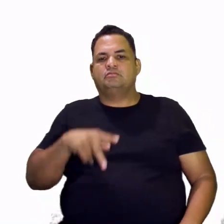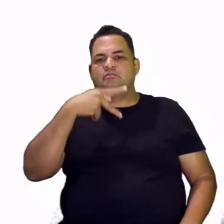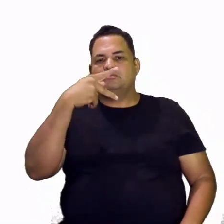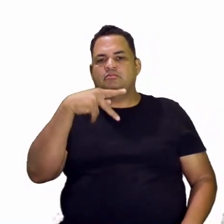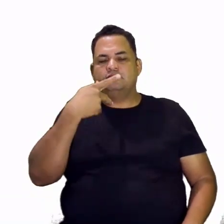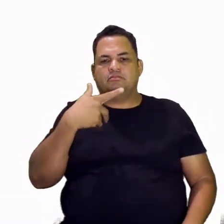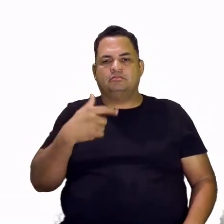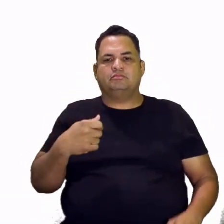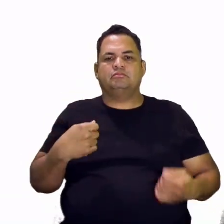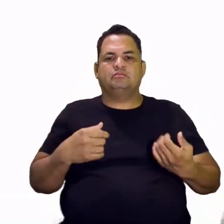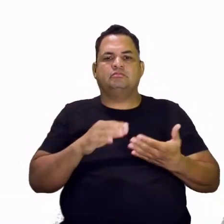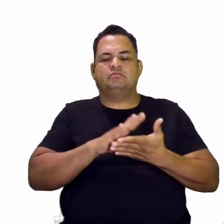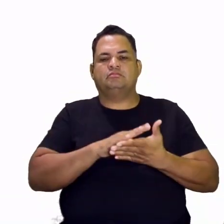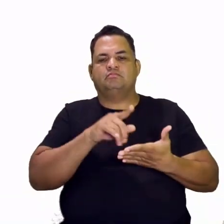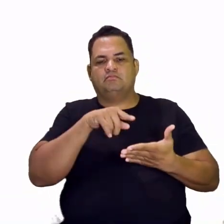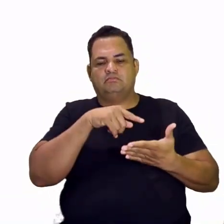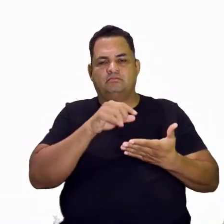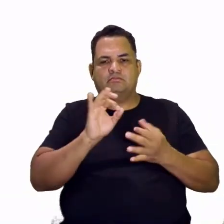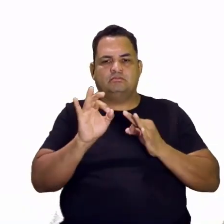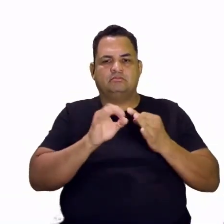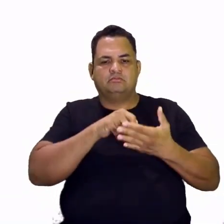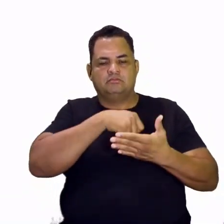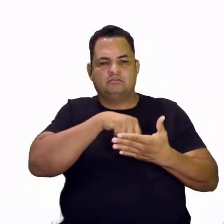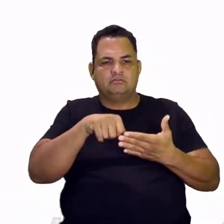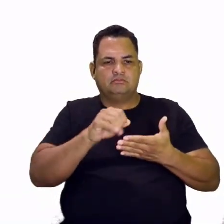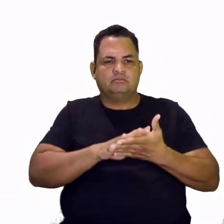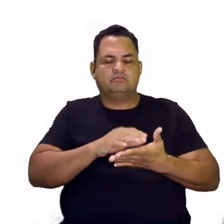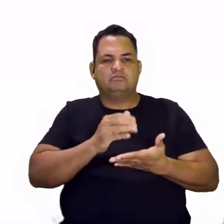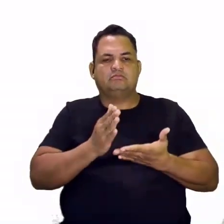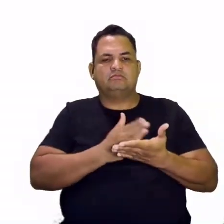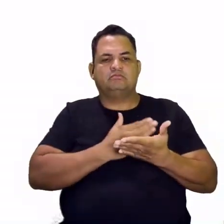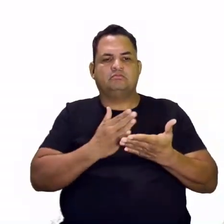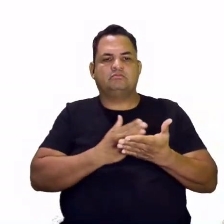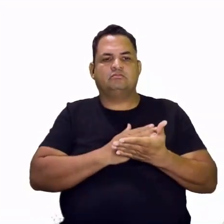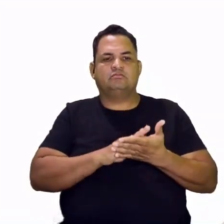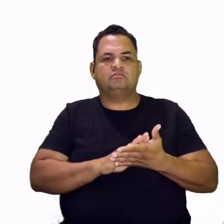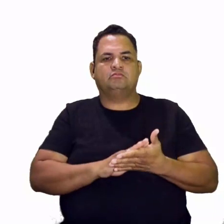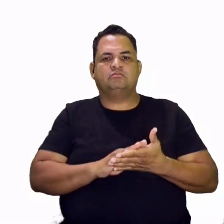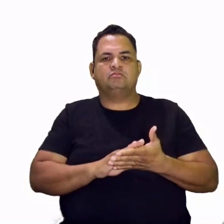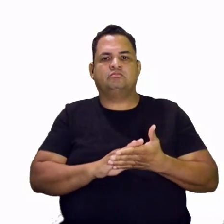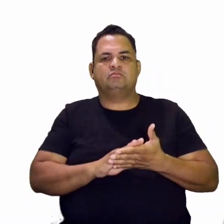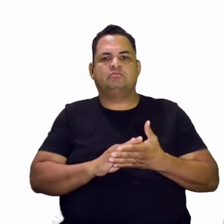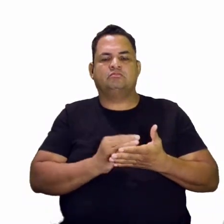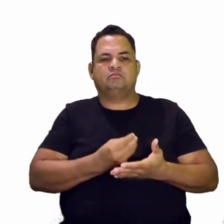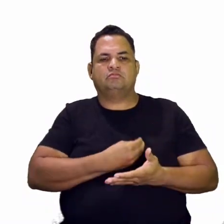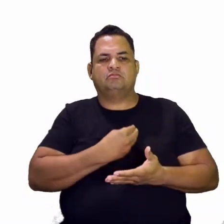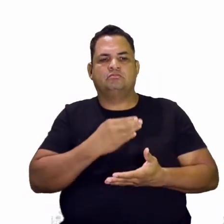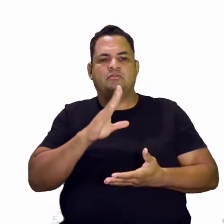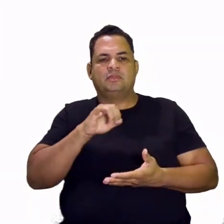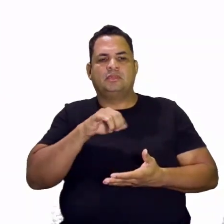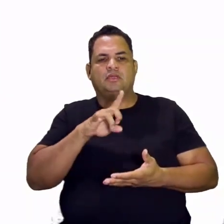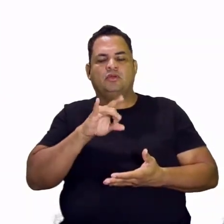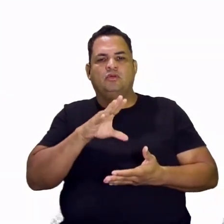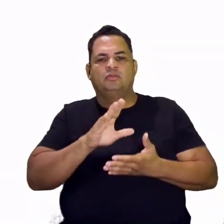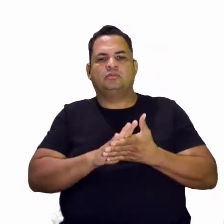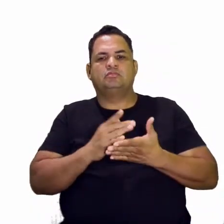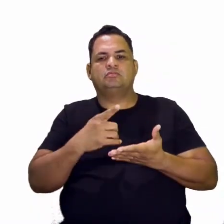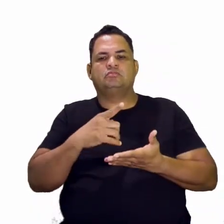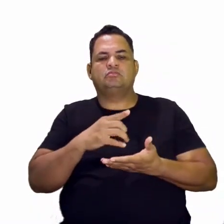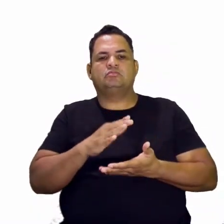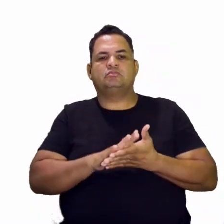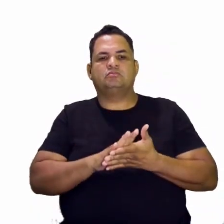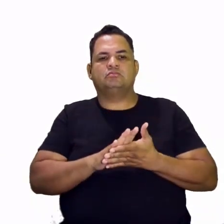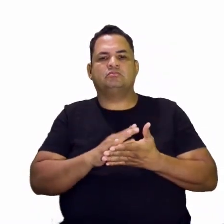falou, mas você vai anotar aí no seu caderninho. Então, organismos anaeróbios são aqueles que vivem